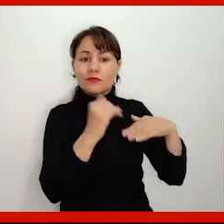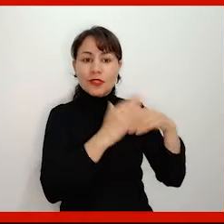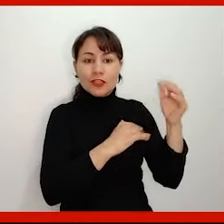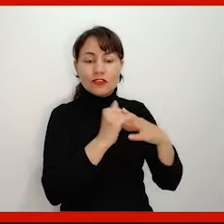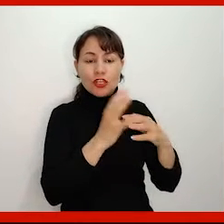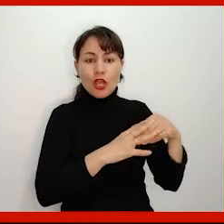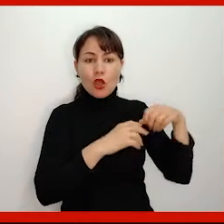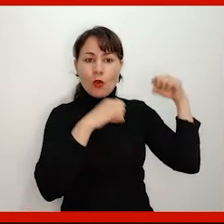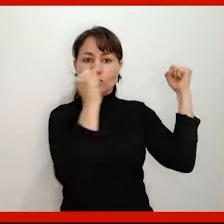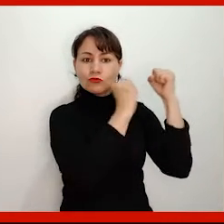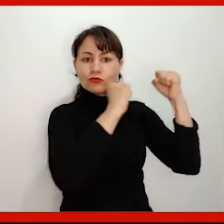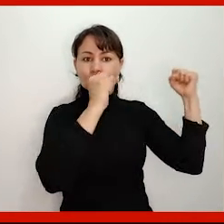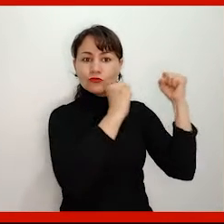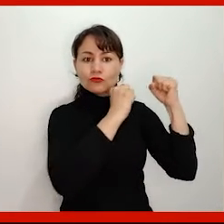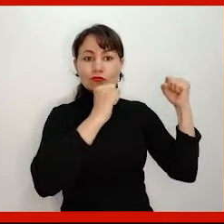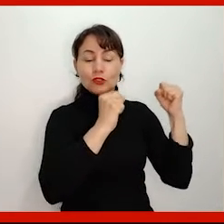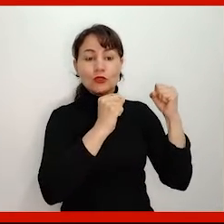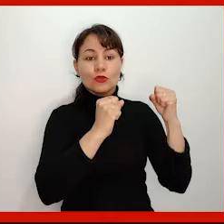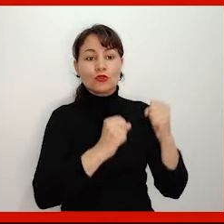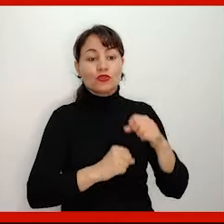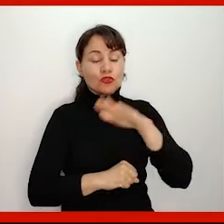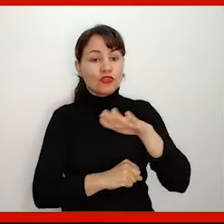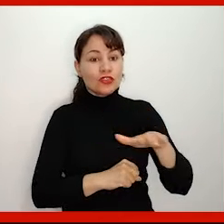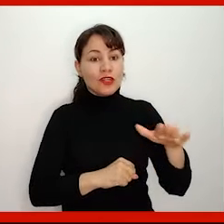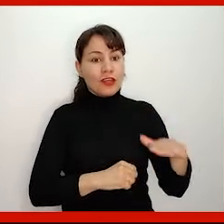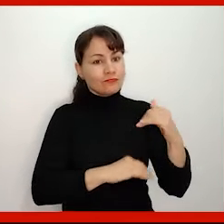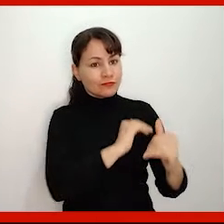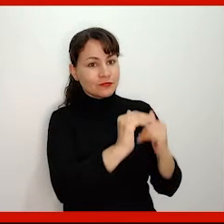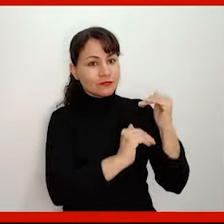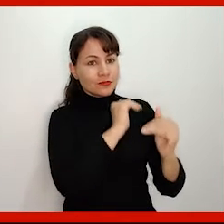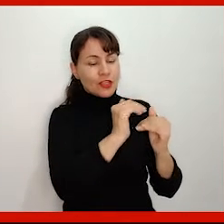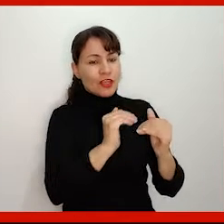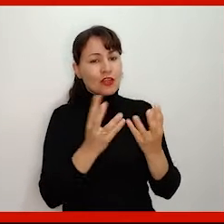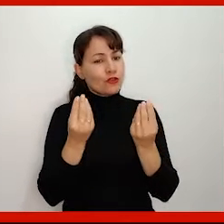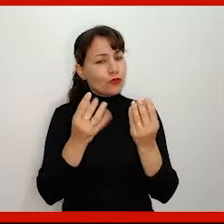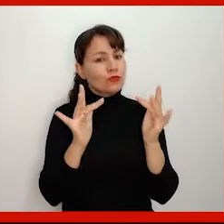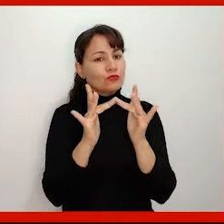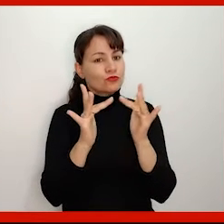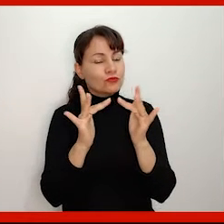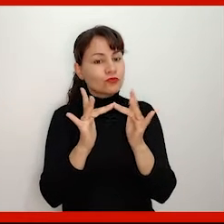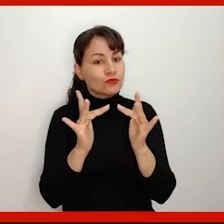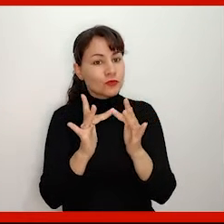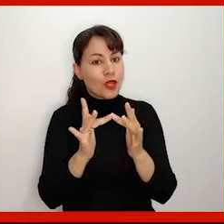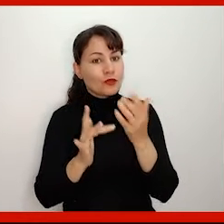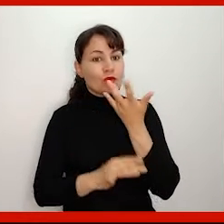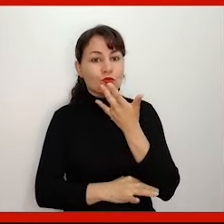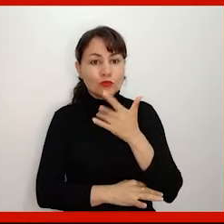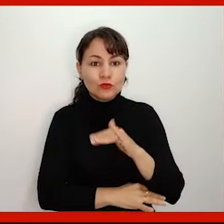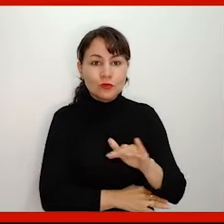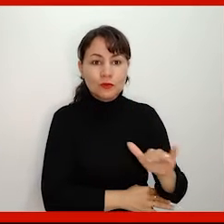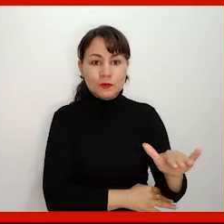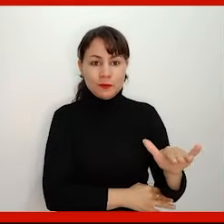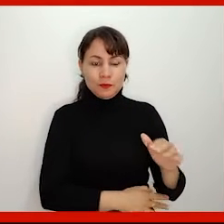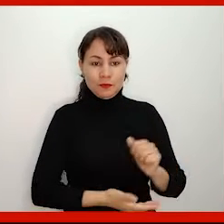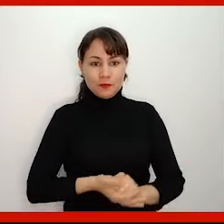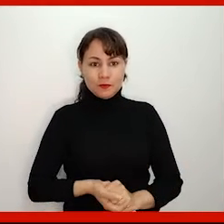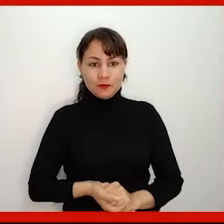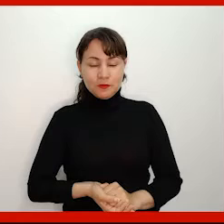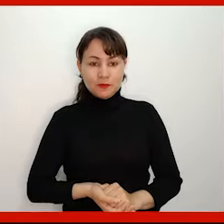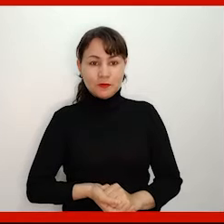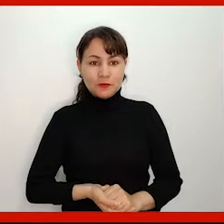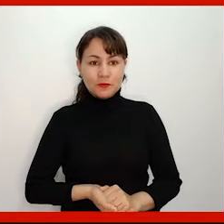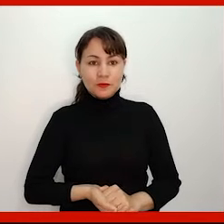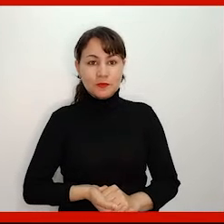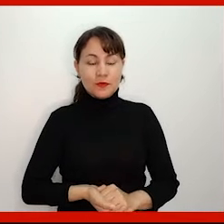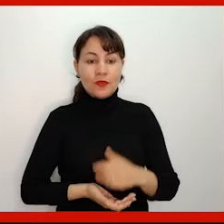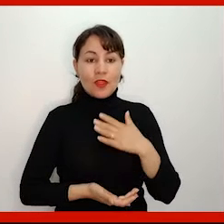como fisioterapeuta atendendo crianças em desenvolvimento. Então eu tenho bastante contato com esse público infantil.